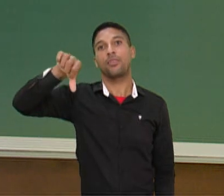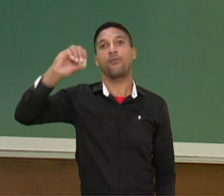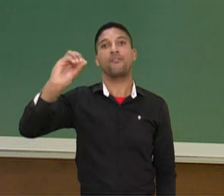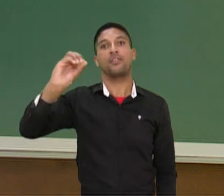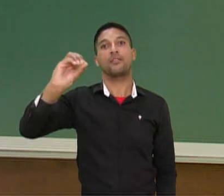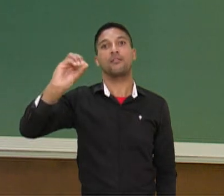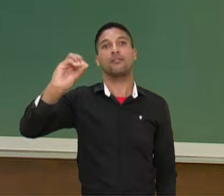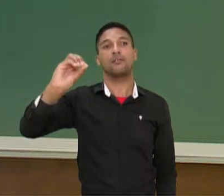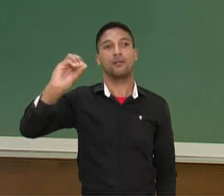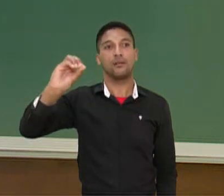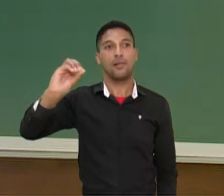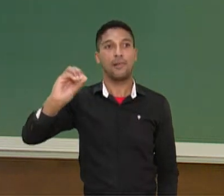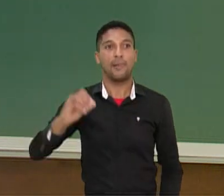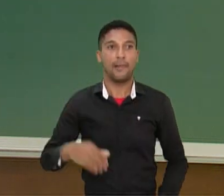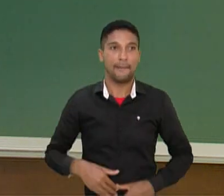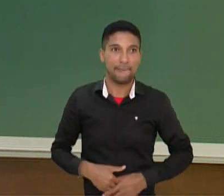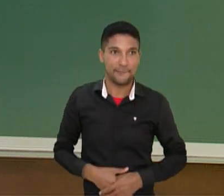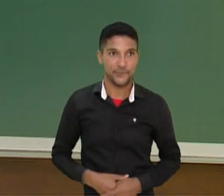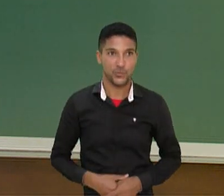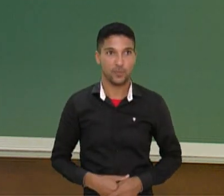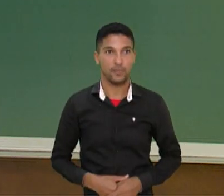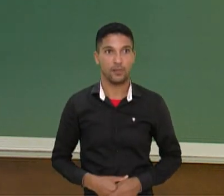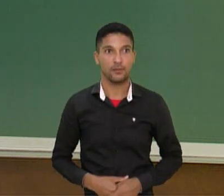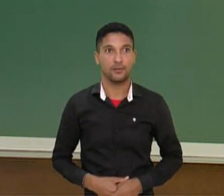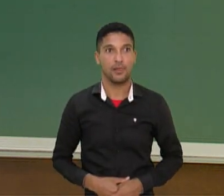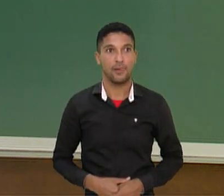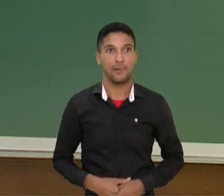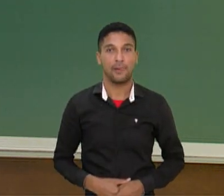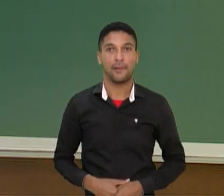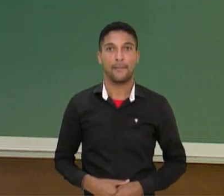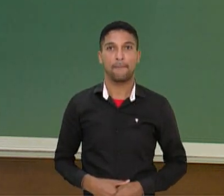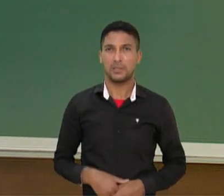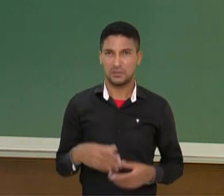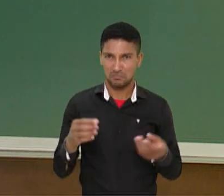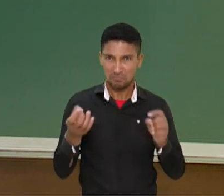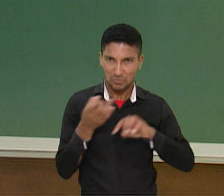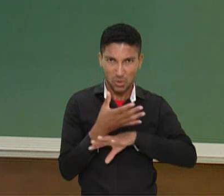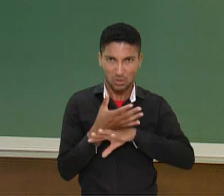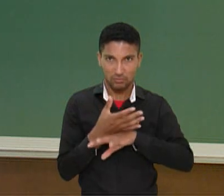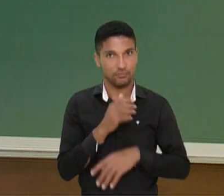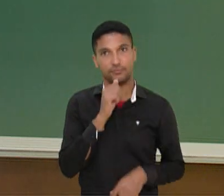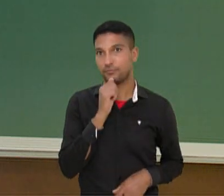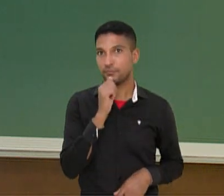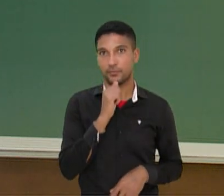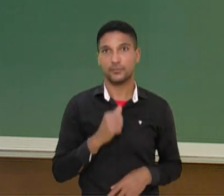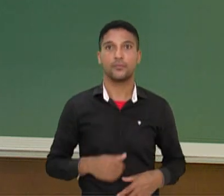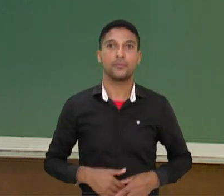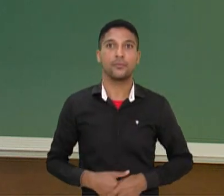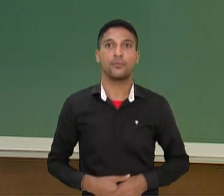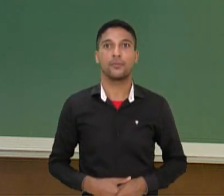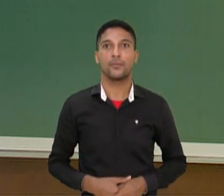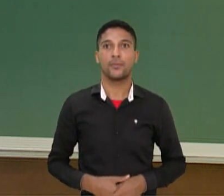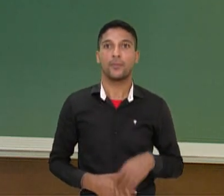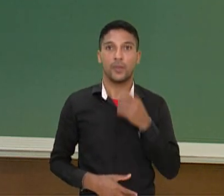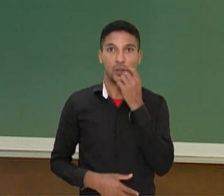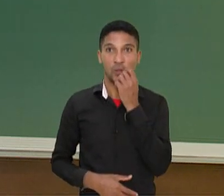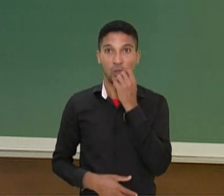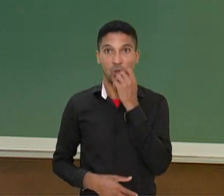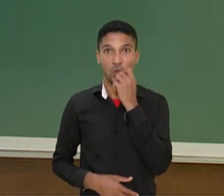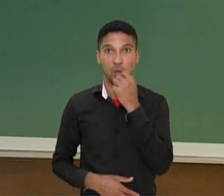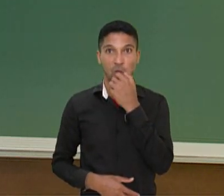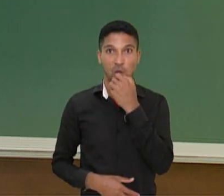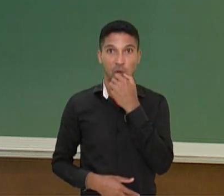Não. Tenho o costume de voltar a ler o enunciado, porque a gente sempre esquece um detalhe. O enunciado pedia pra gente o quê? Os